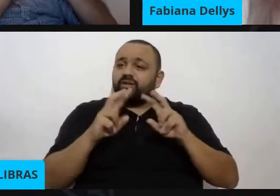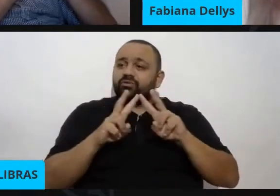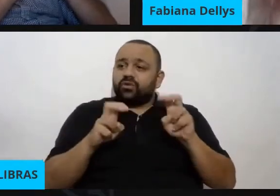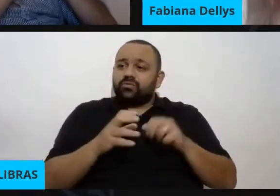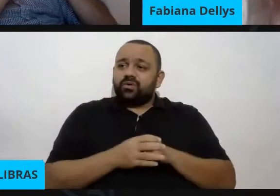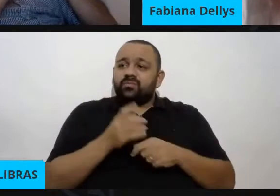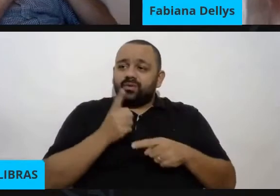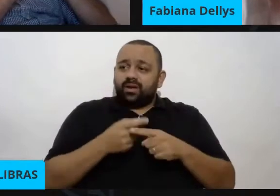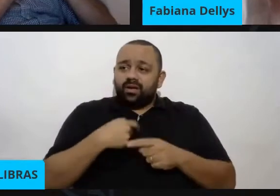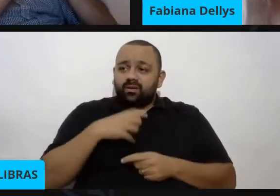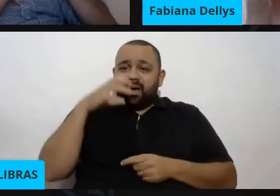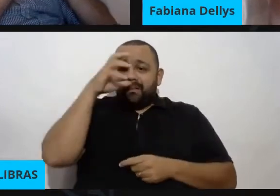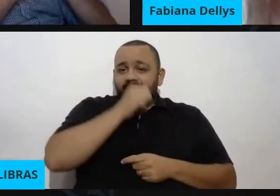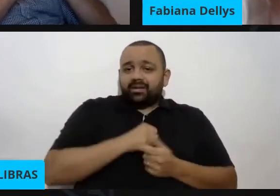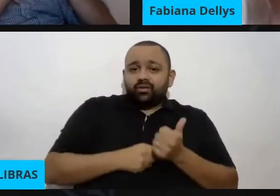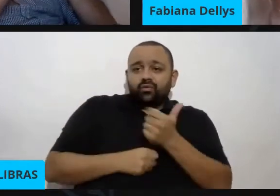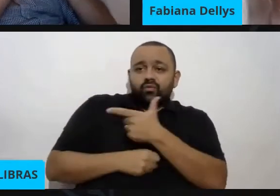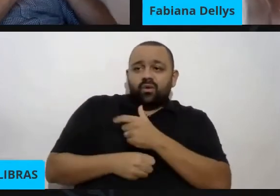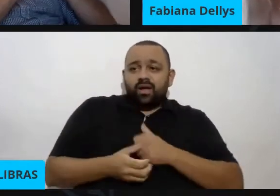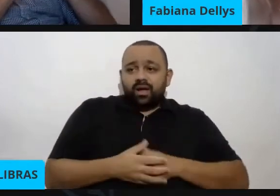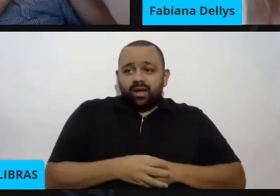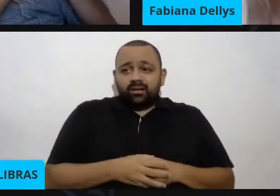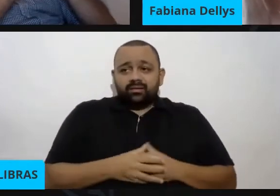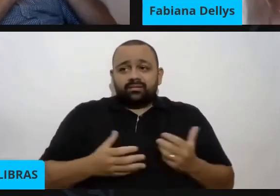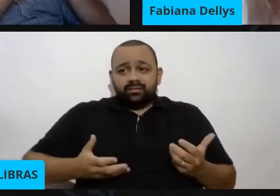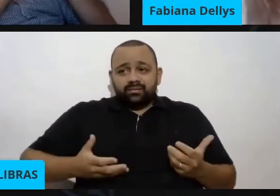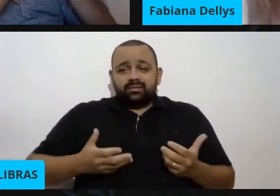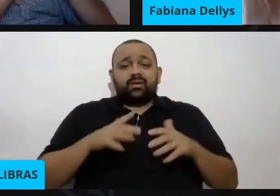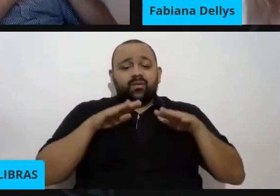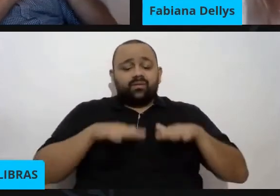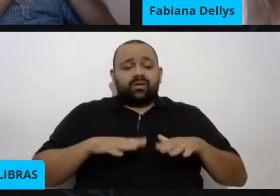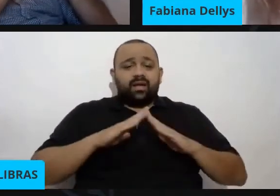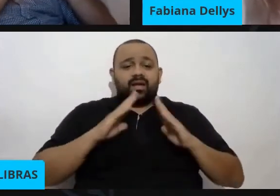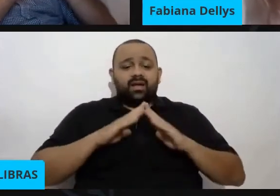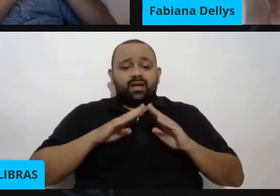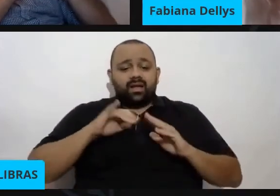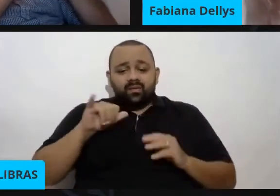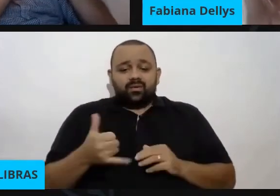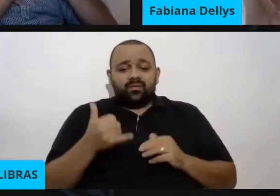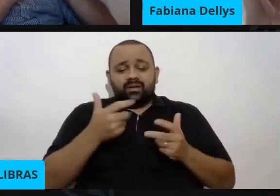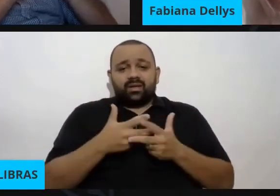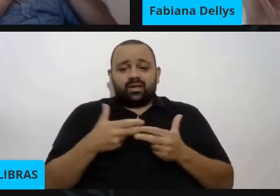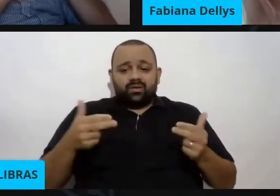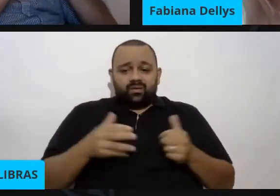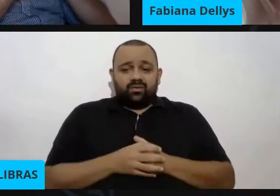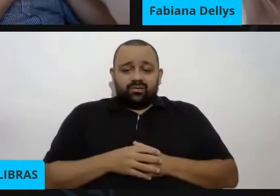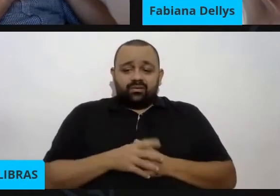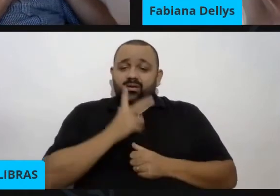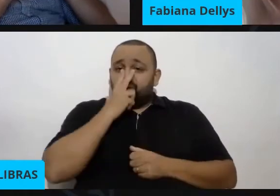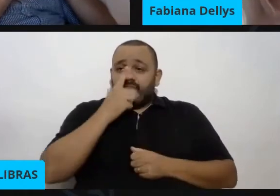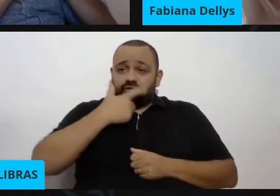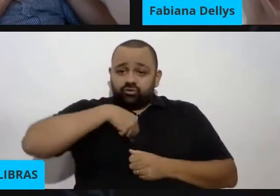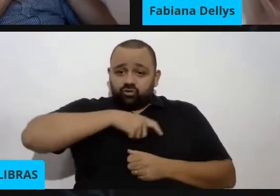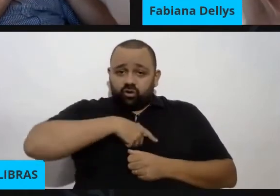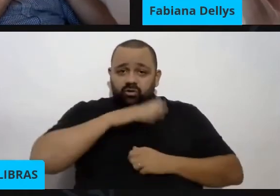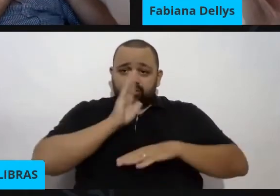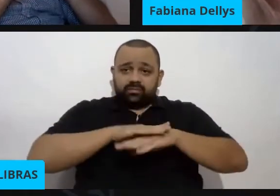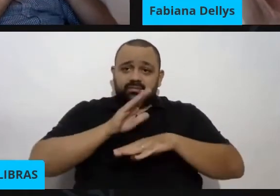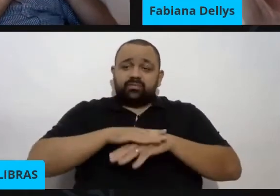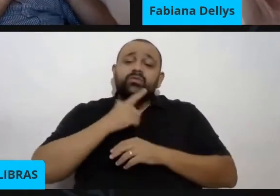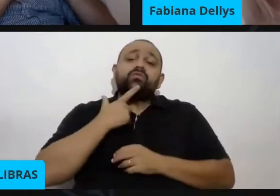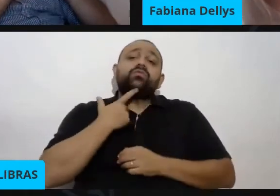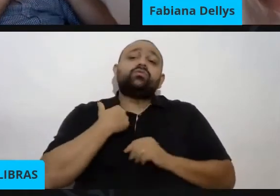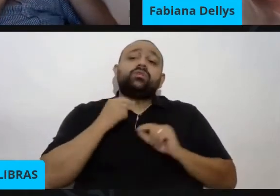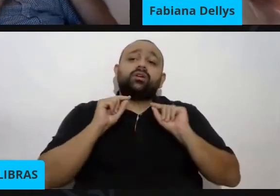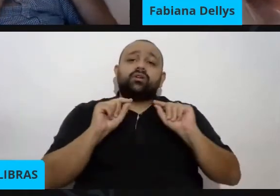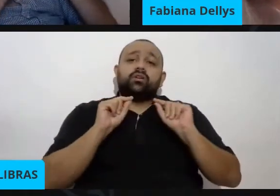tô aprendendo com ele, como é Pois bom é, ficar em casa e curtir é, com ele. pois é. Então, eu acho que nós, em vez da gente querer que o